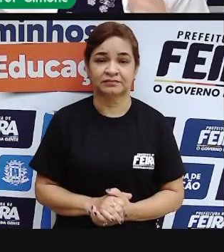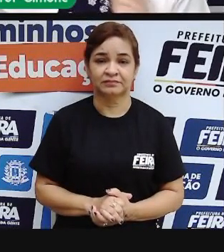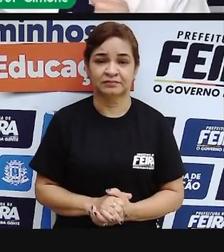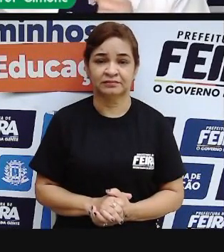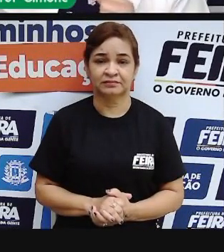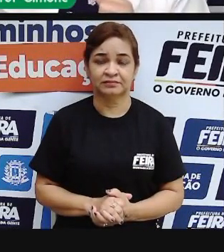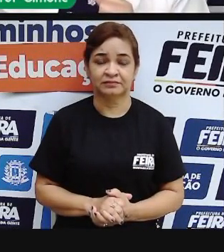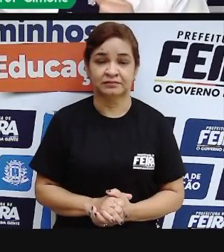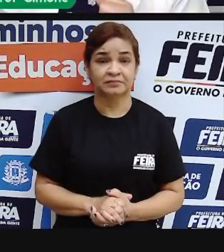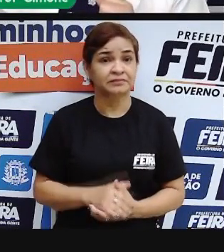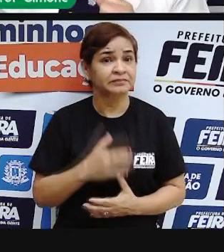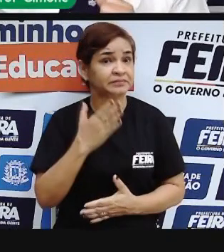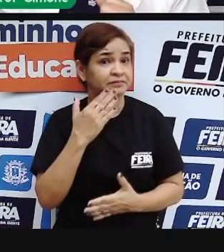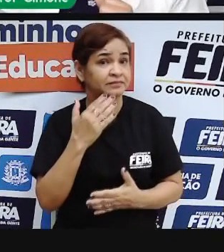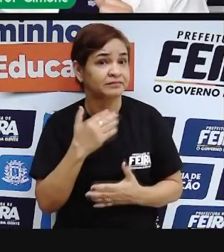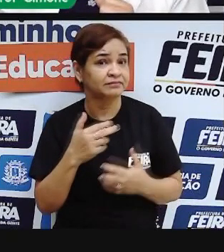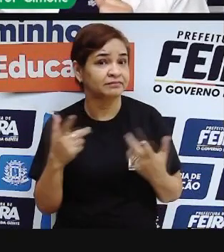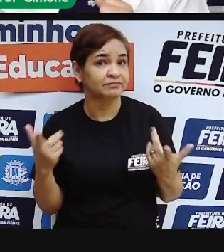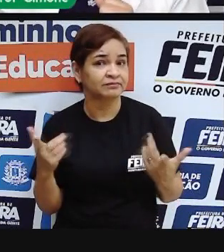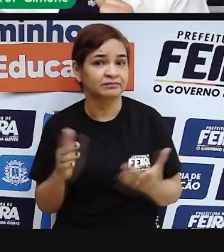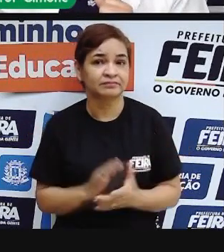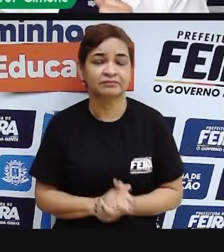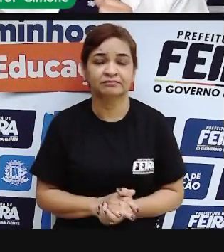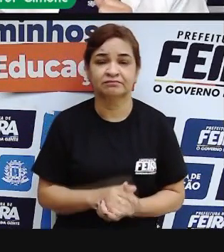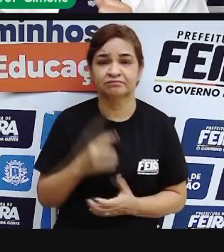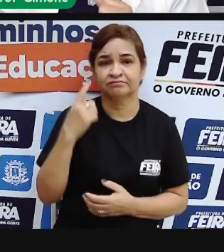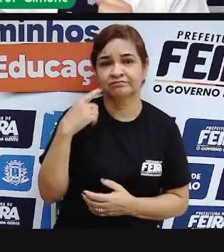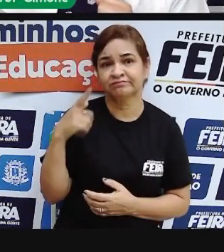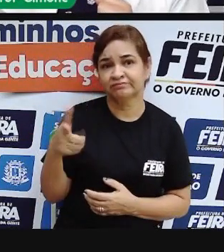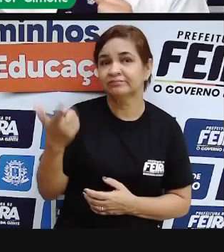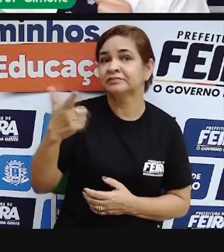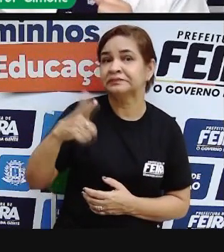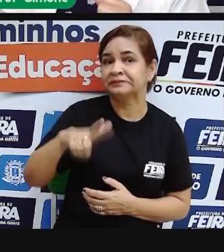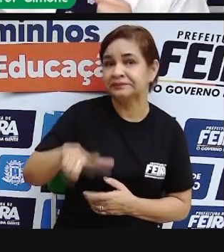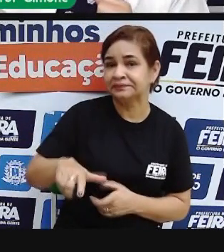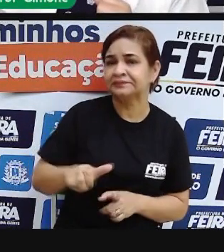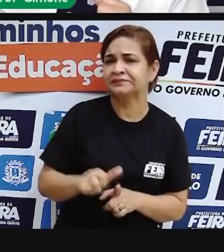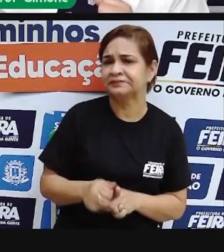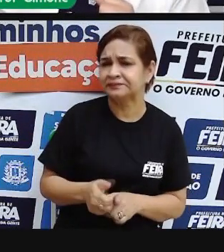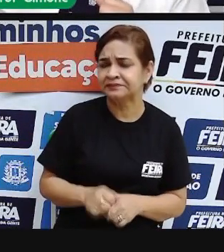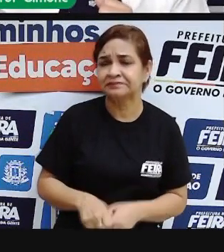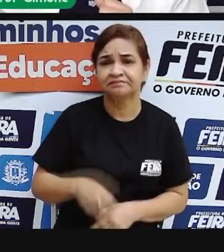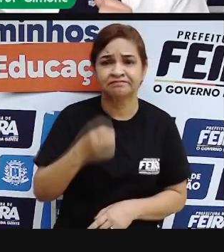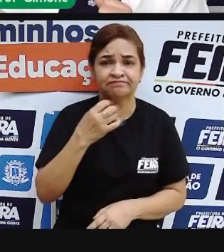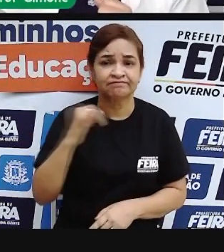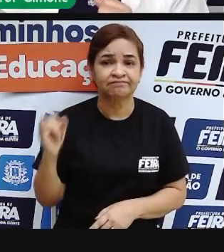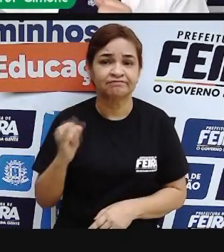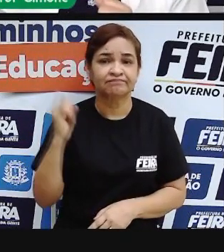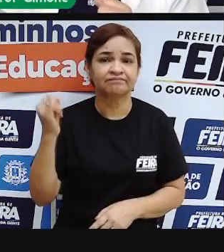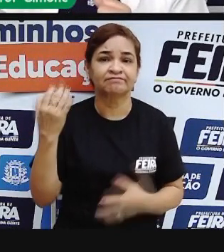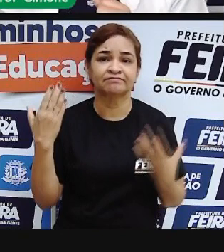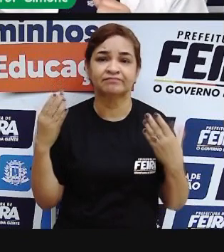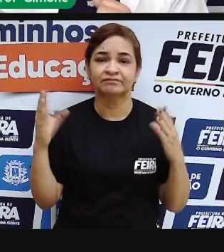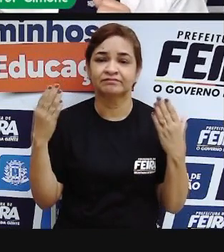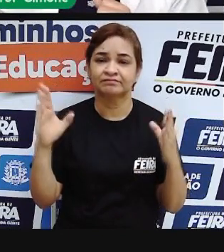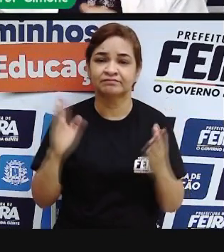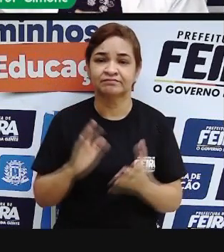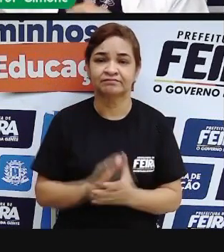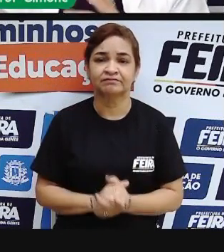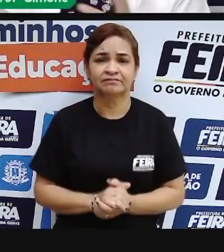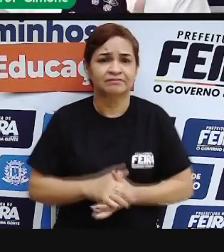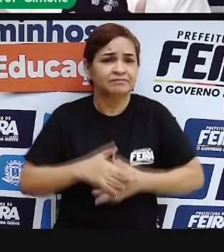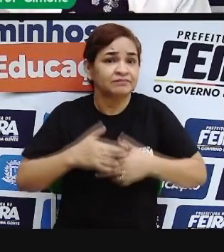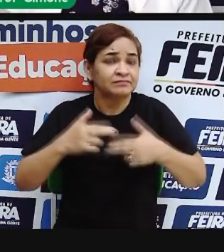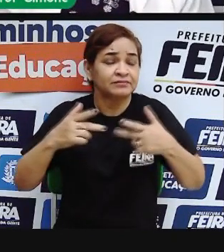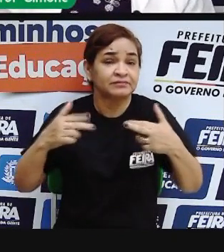Já as comidas típicas. Olha aí o milho. O milho é um alimento muito importante nessas comemorações.